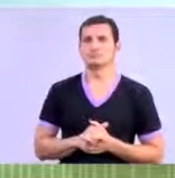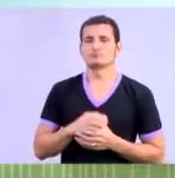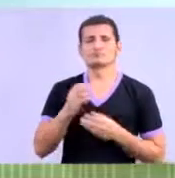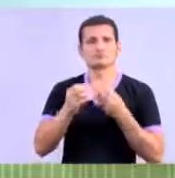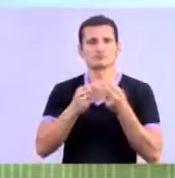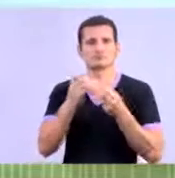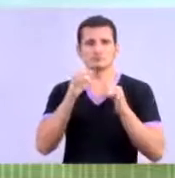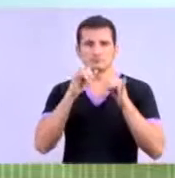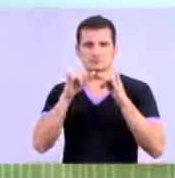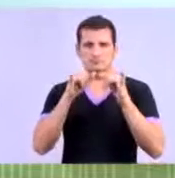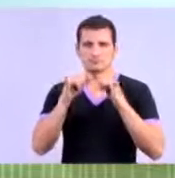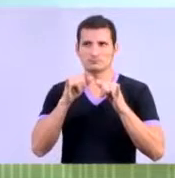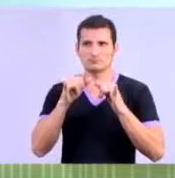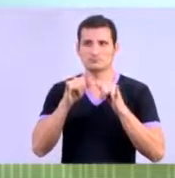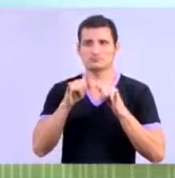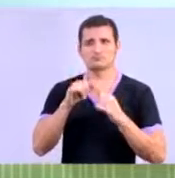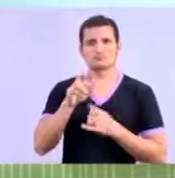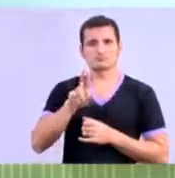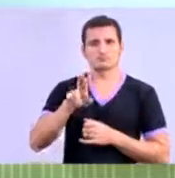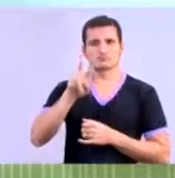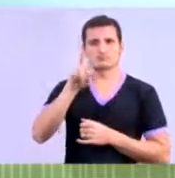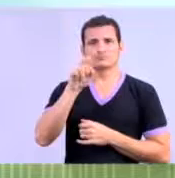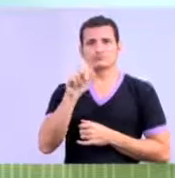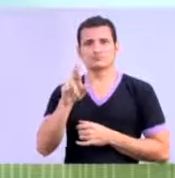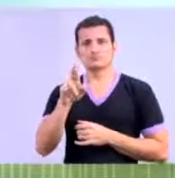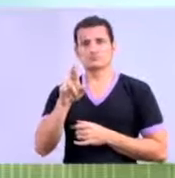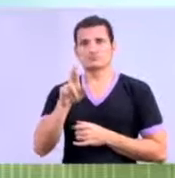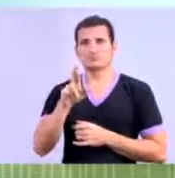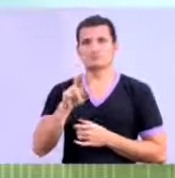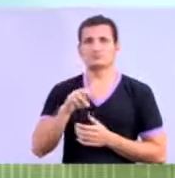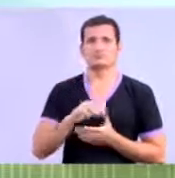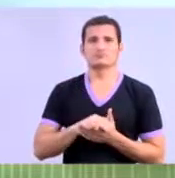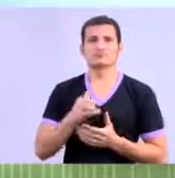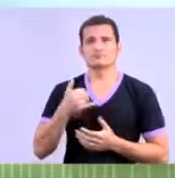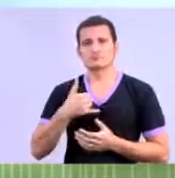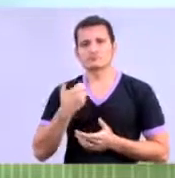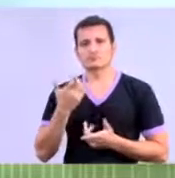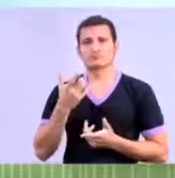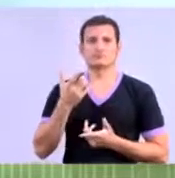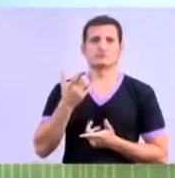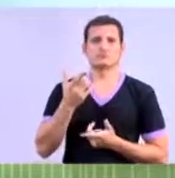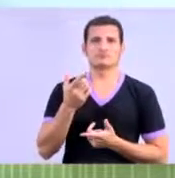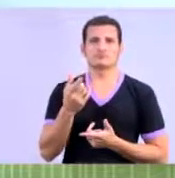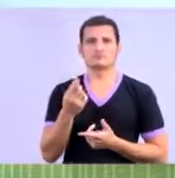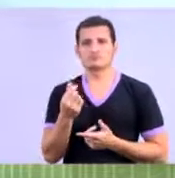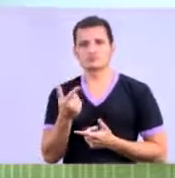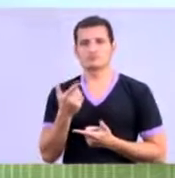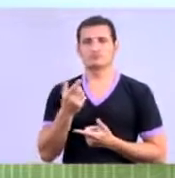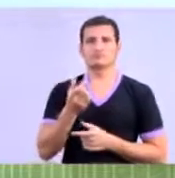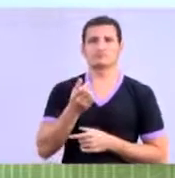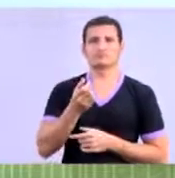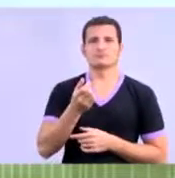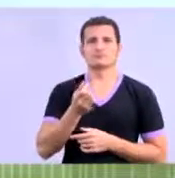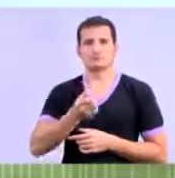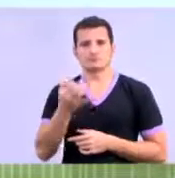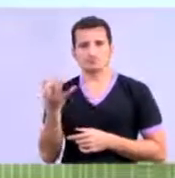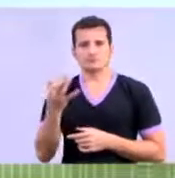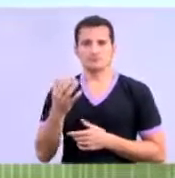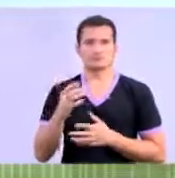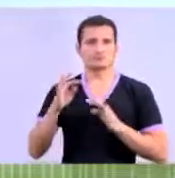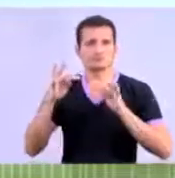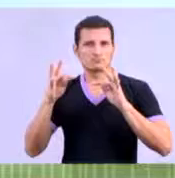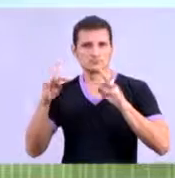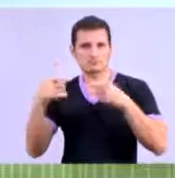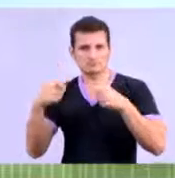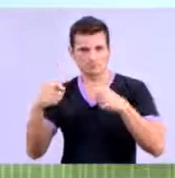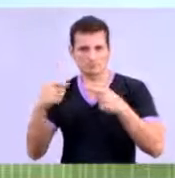uma informação? Através de variáveis, né? Eu passo a idade, passo um valor, passo a quantidade, tudo que eu precisar